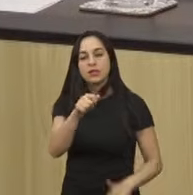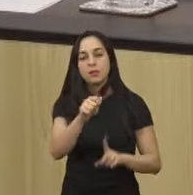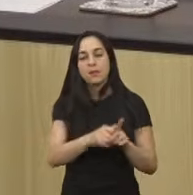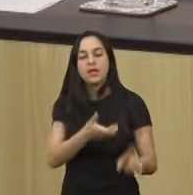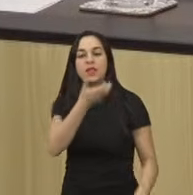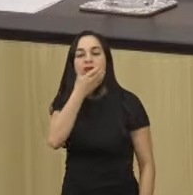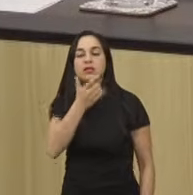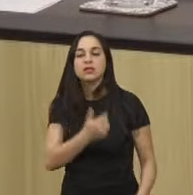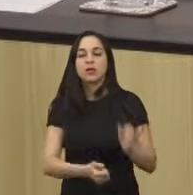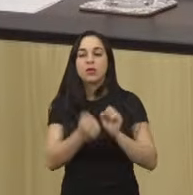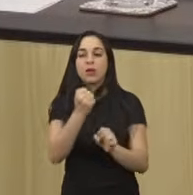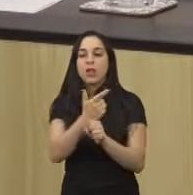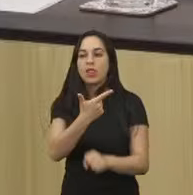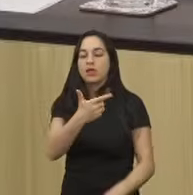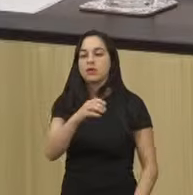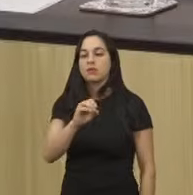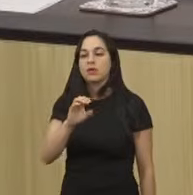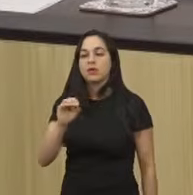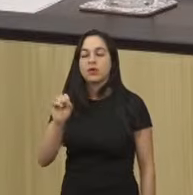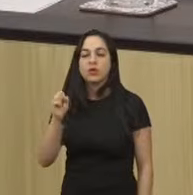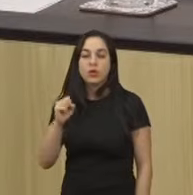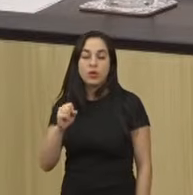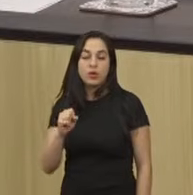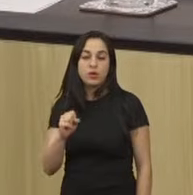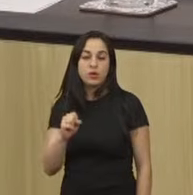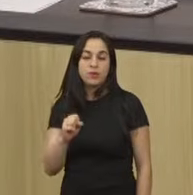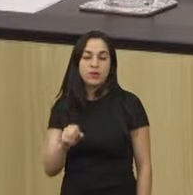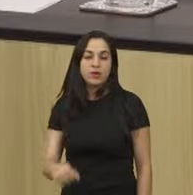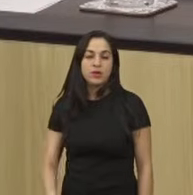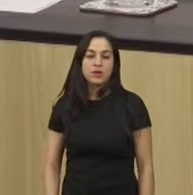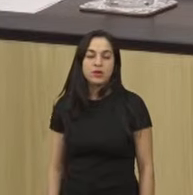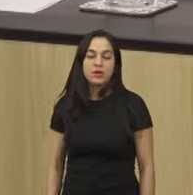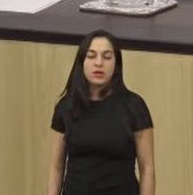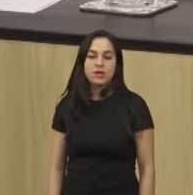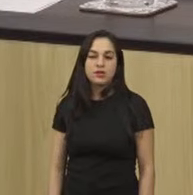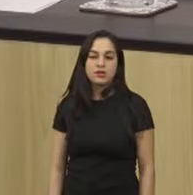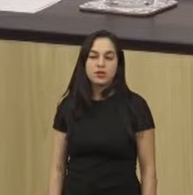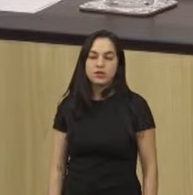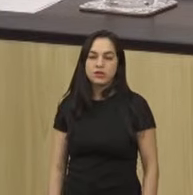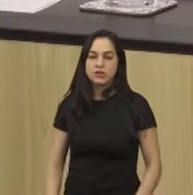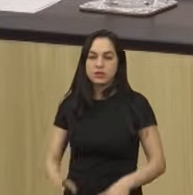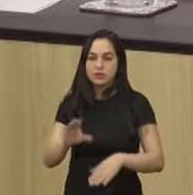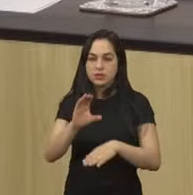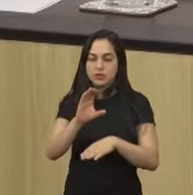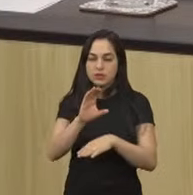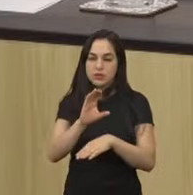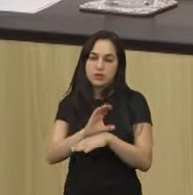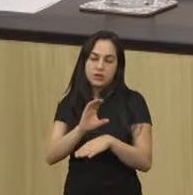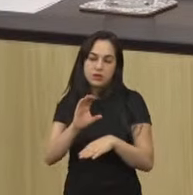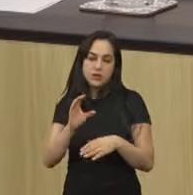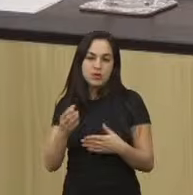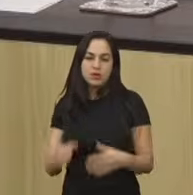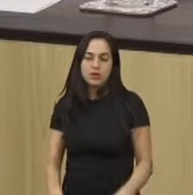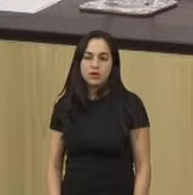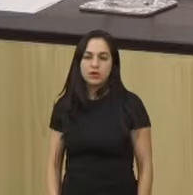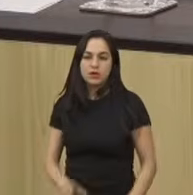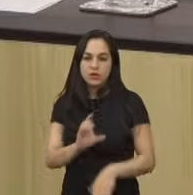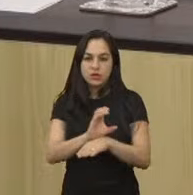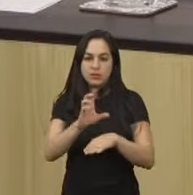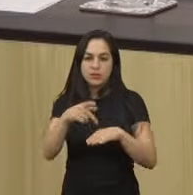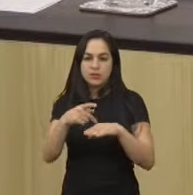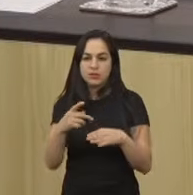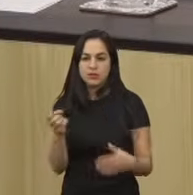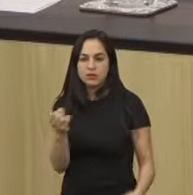2008, que dispõe sobre o Código de Normas, Posturas e Instalações Municipais. Então, a gente faz essa citação